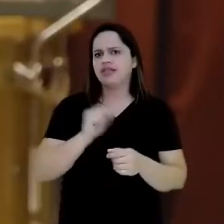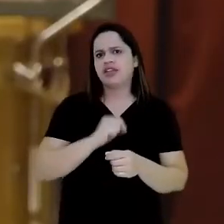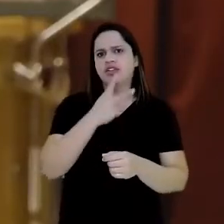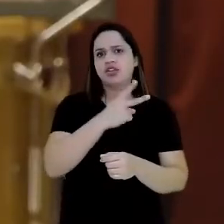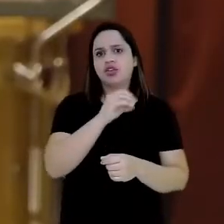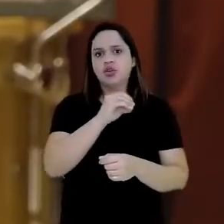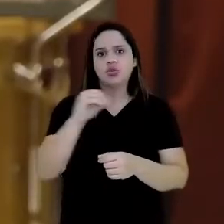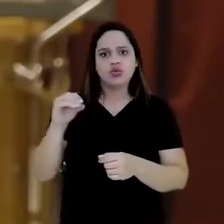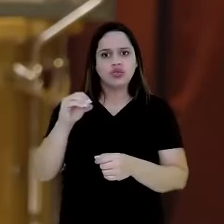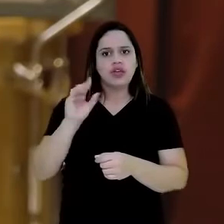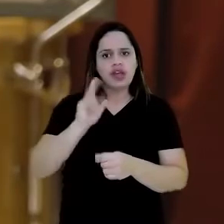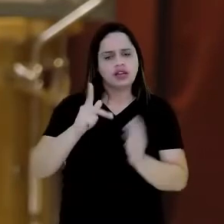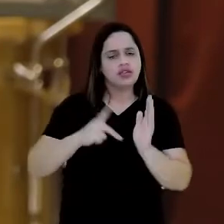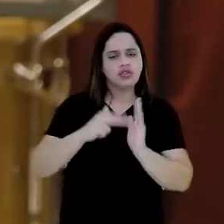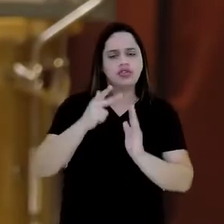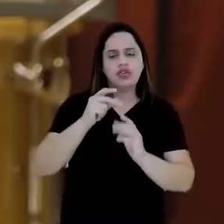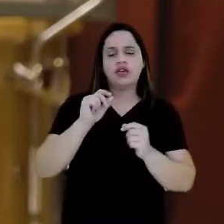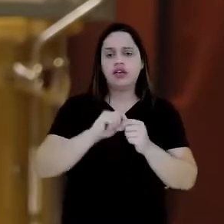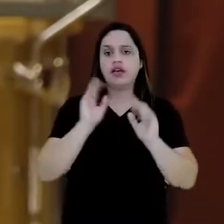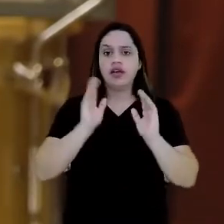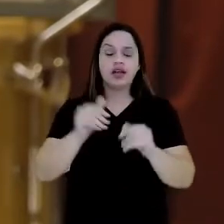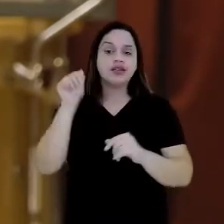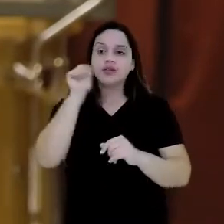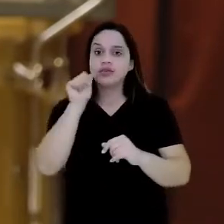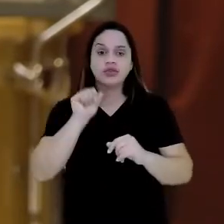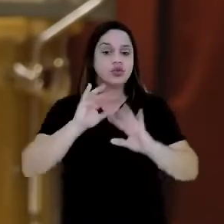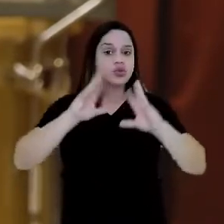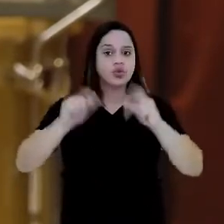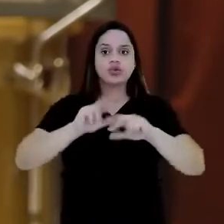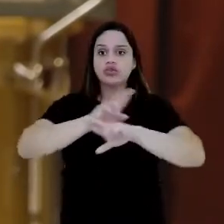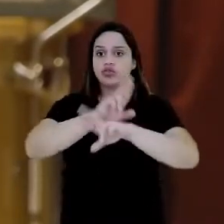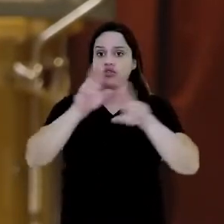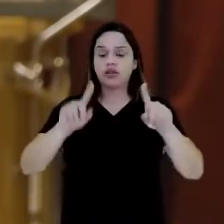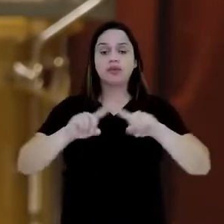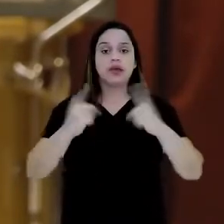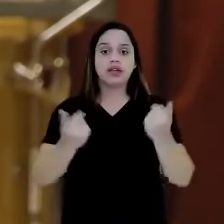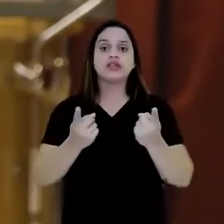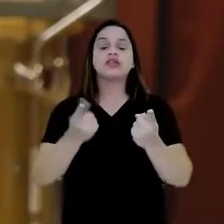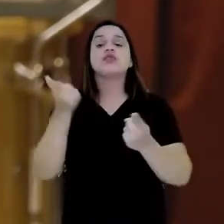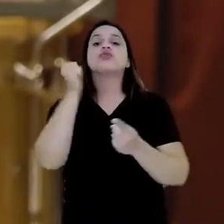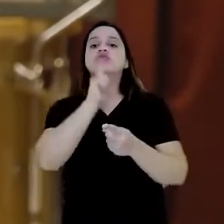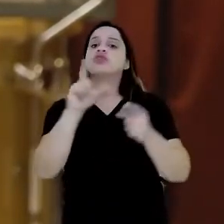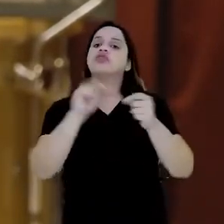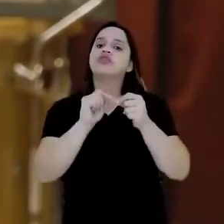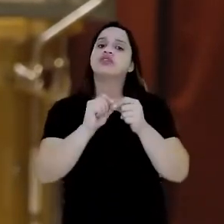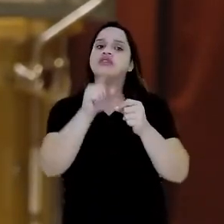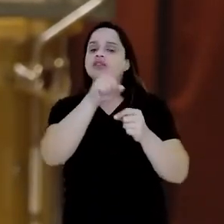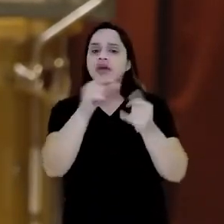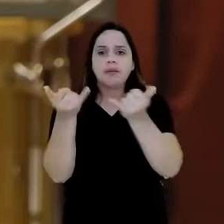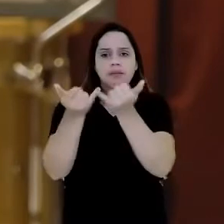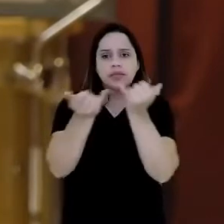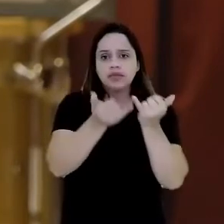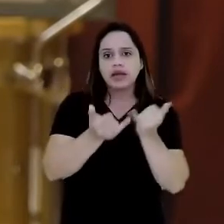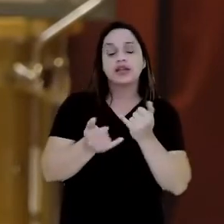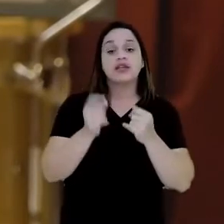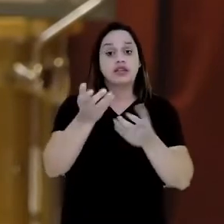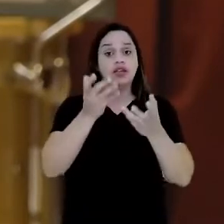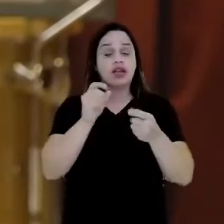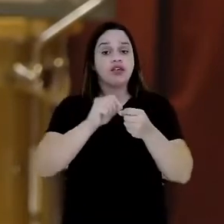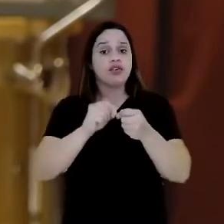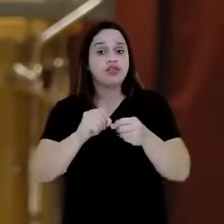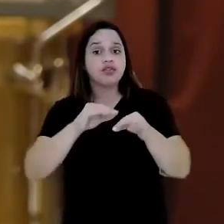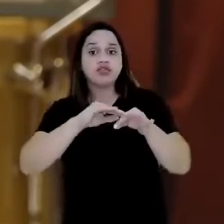200 cirurgias dessa então eu pego ali Elas são todas muito diferentes mas eu consigo nada que eu fiz aqui uma bem parecida